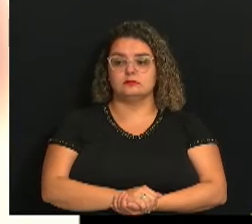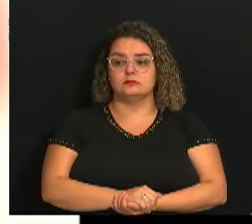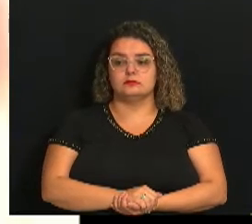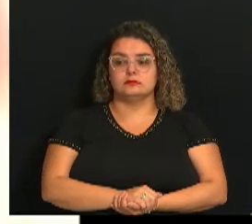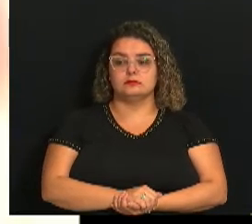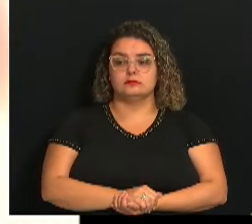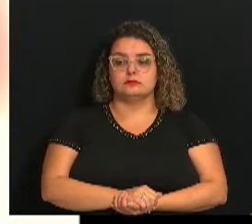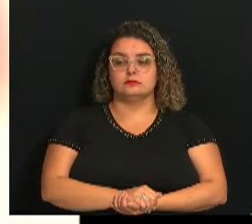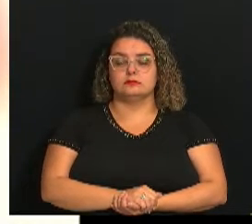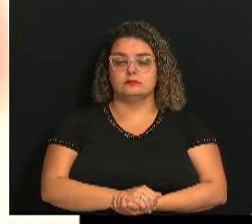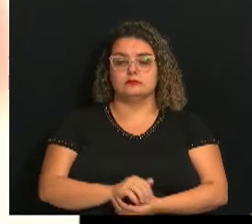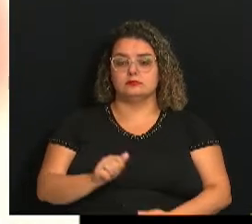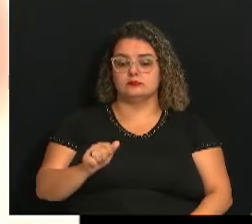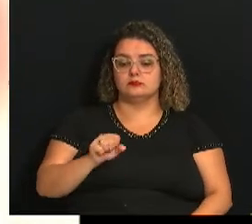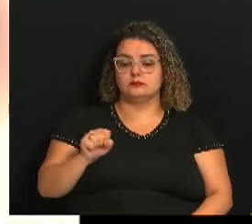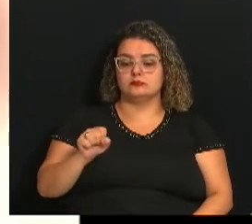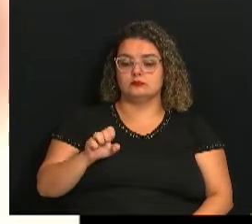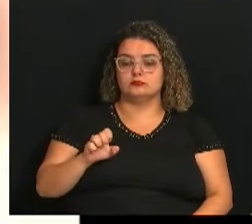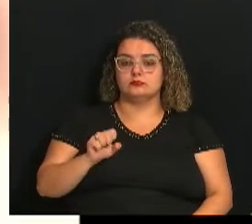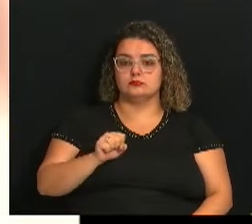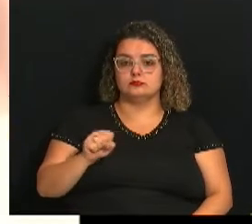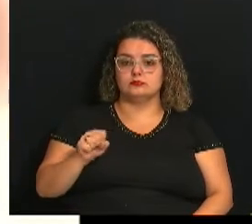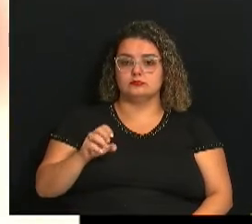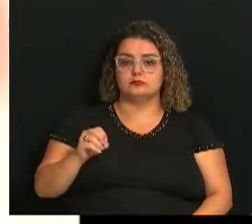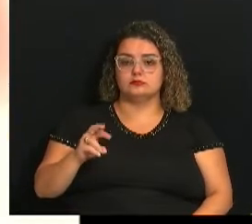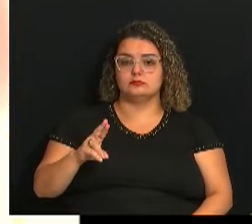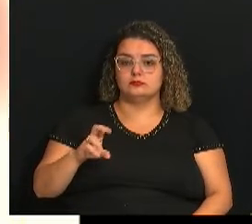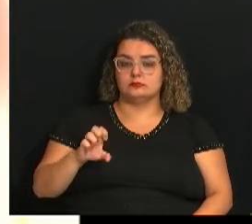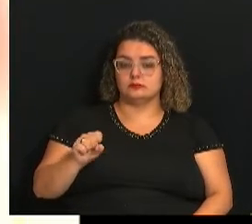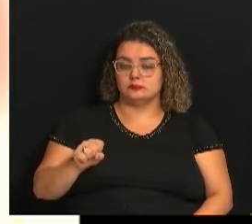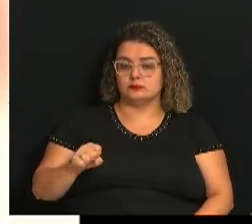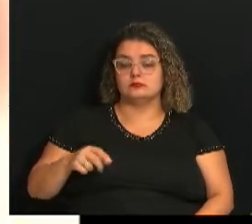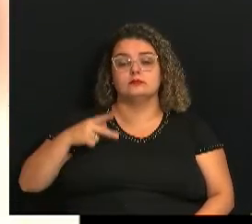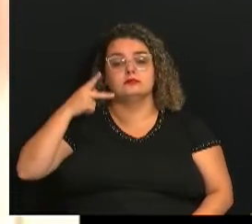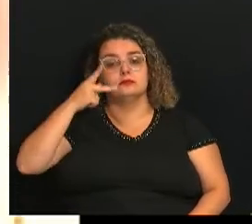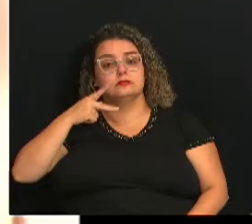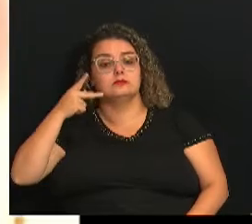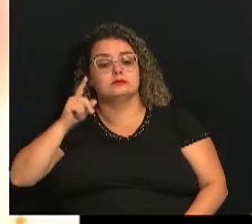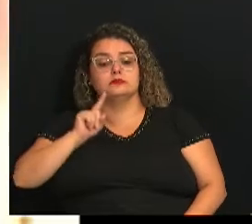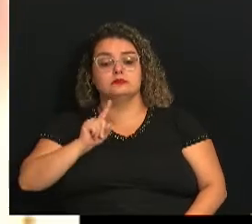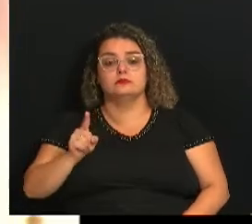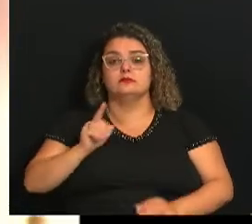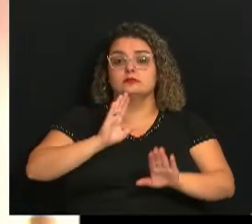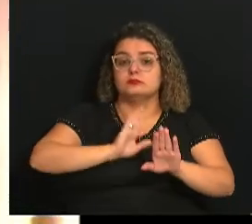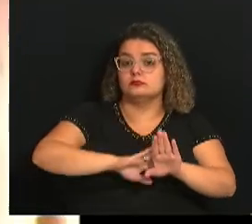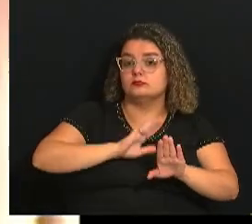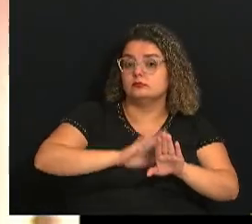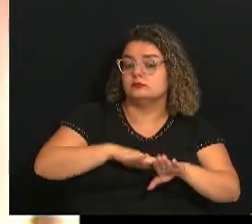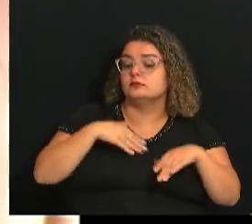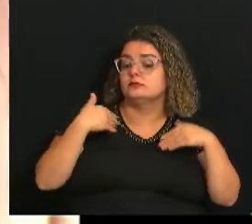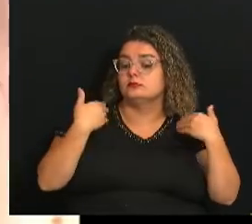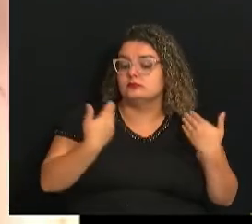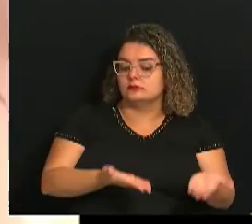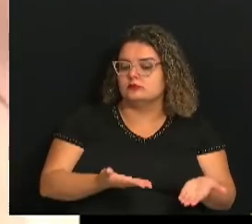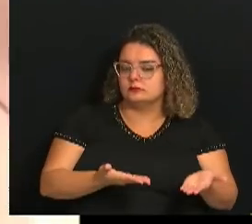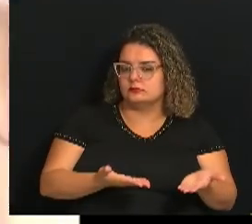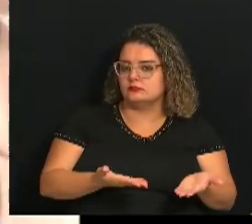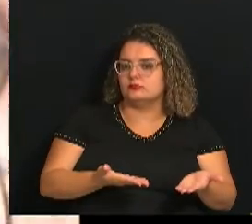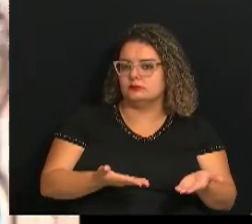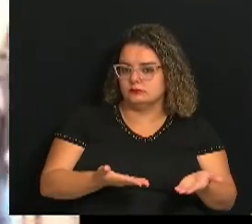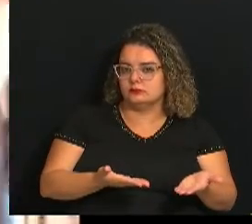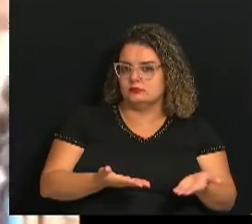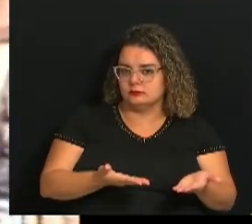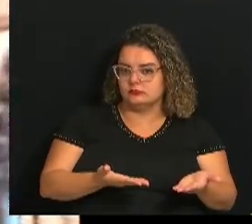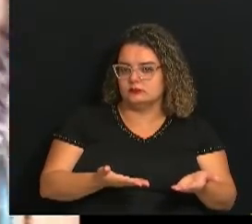assessores que dão muito mais respostas políticas do que necessariamente atuações para promover as